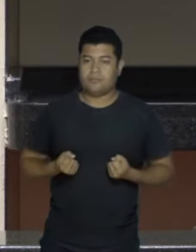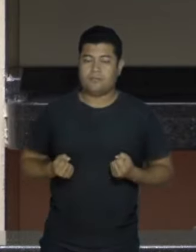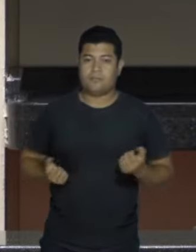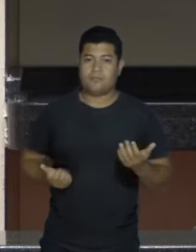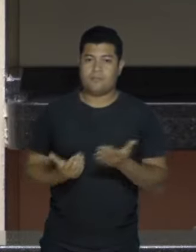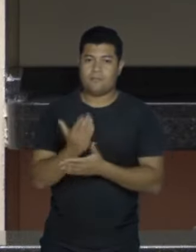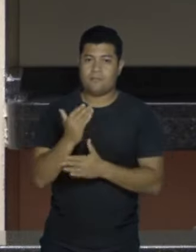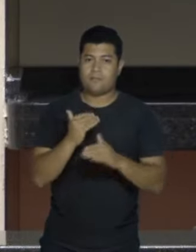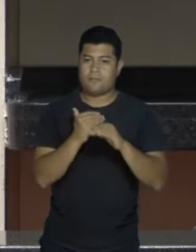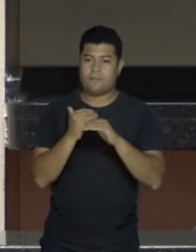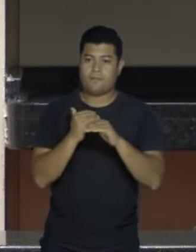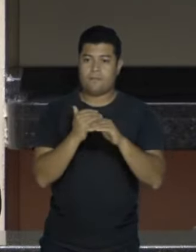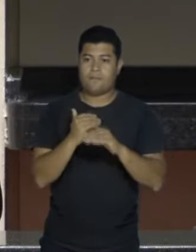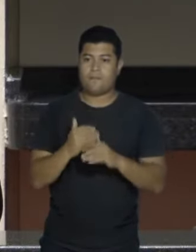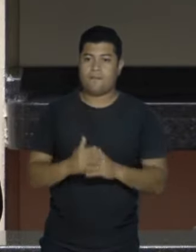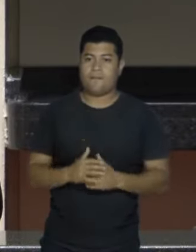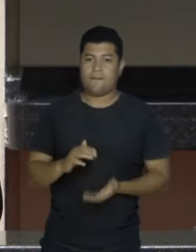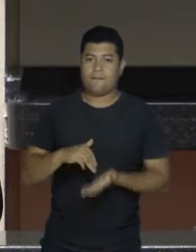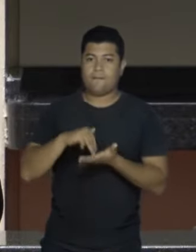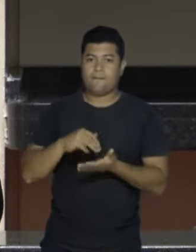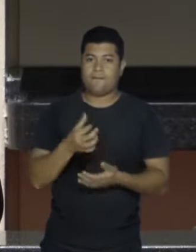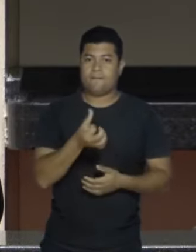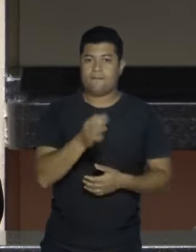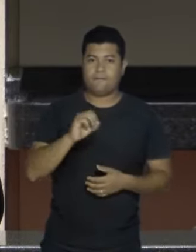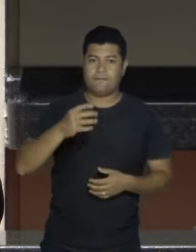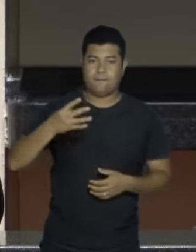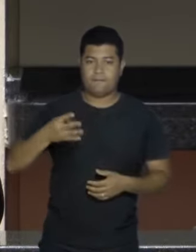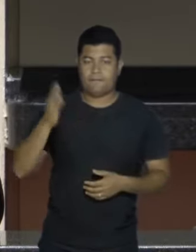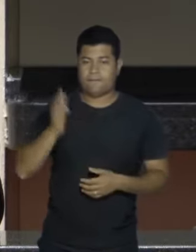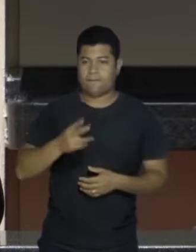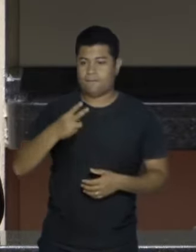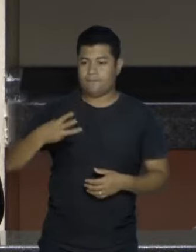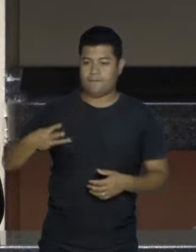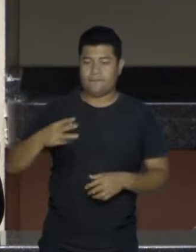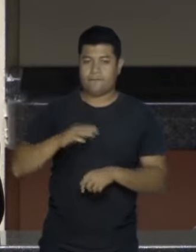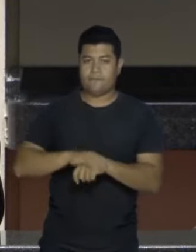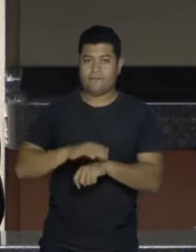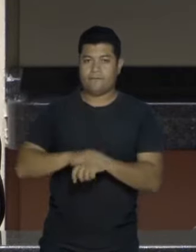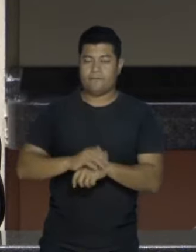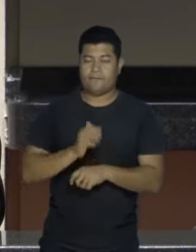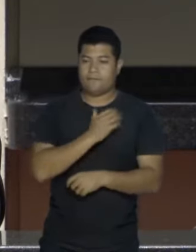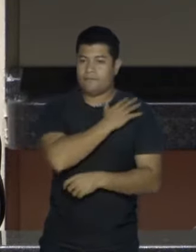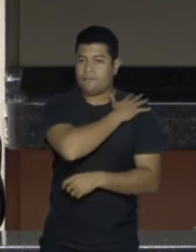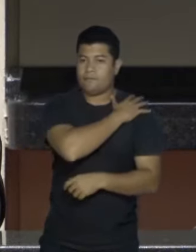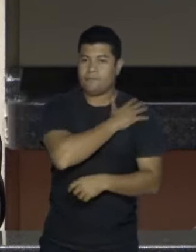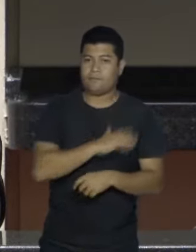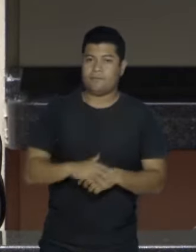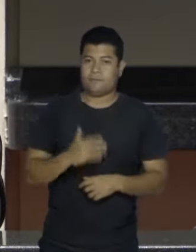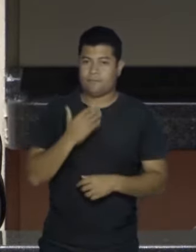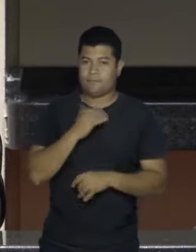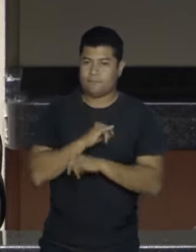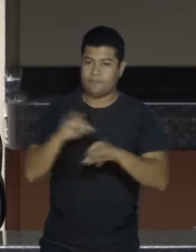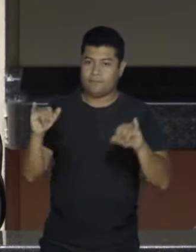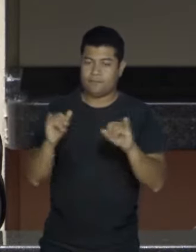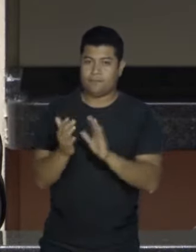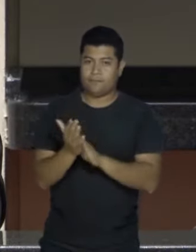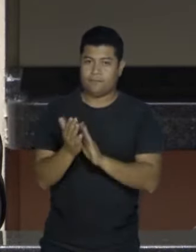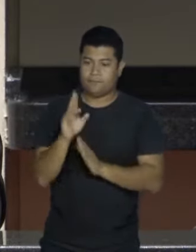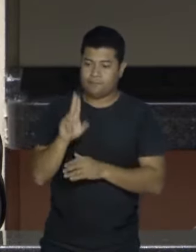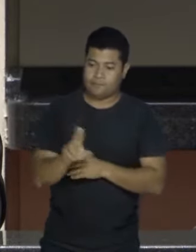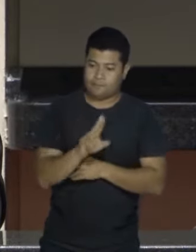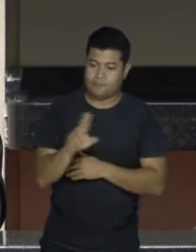aprovado por unanimidade 2023 Deputado Napoleão Bernardes histórico da catedral